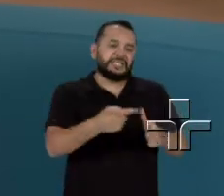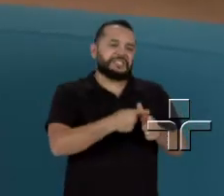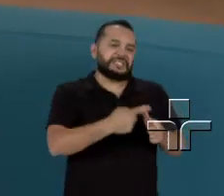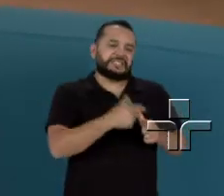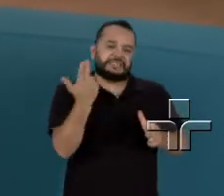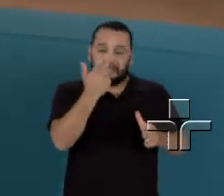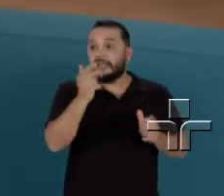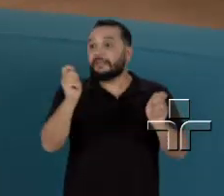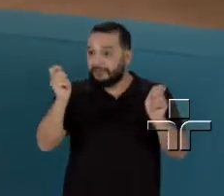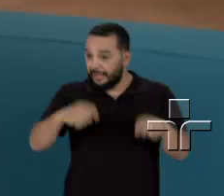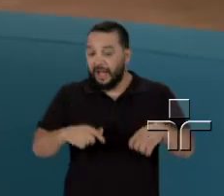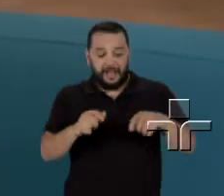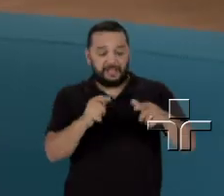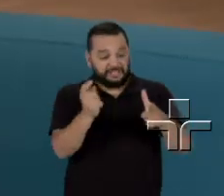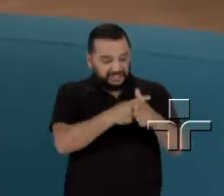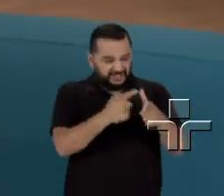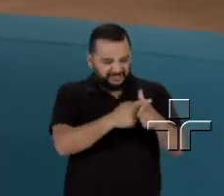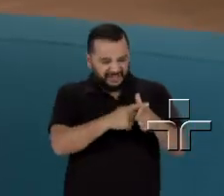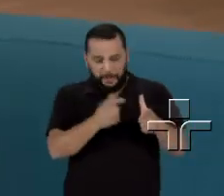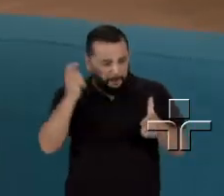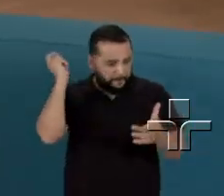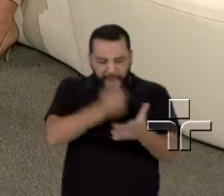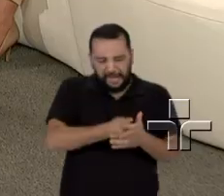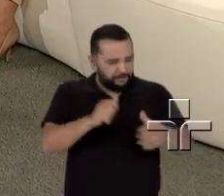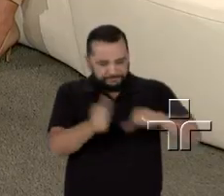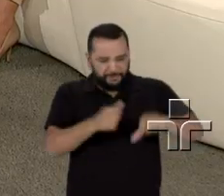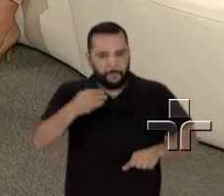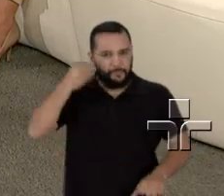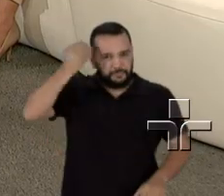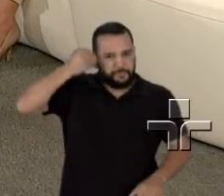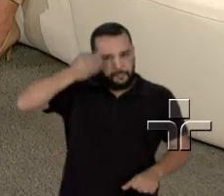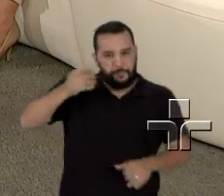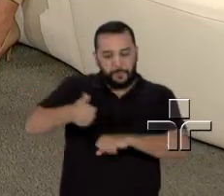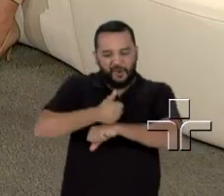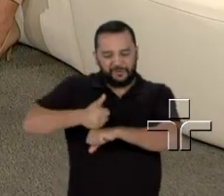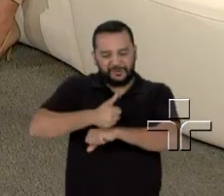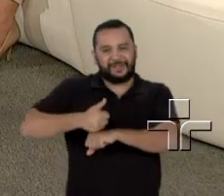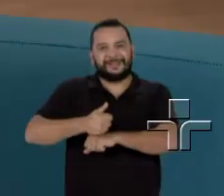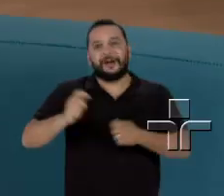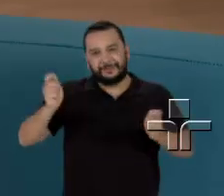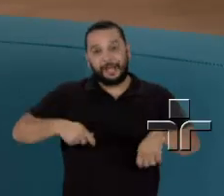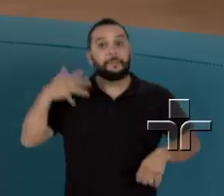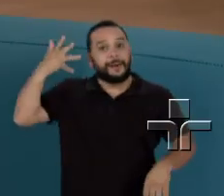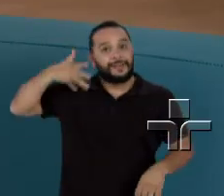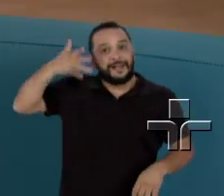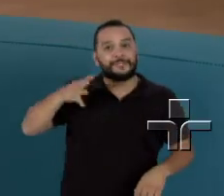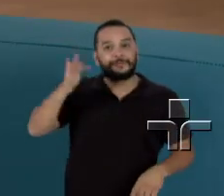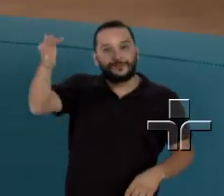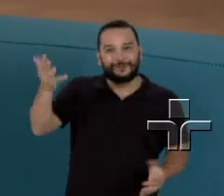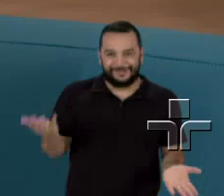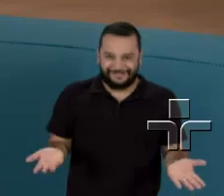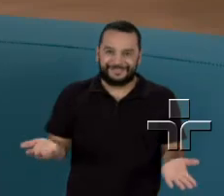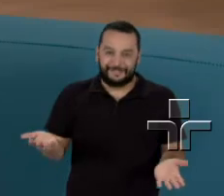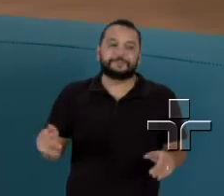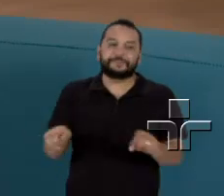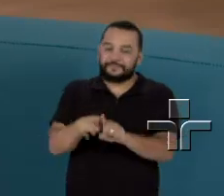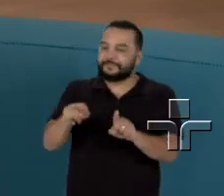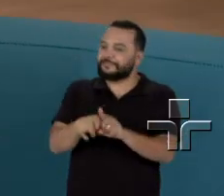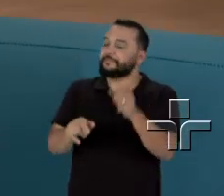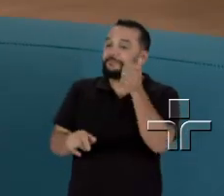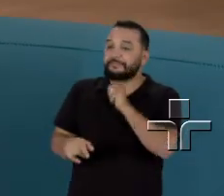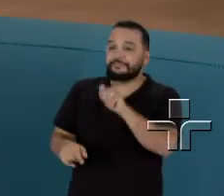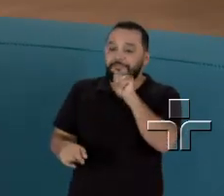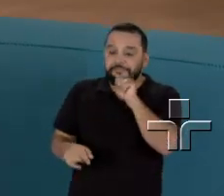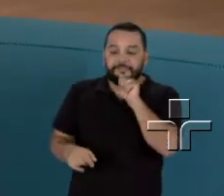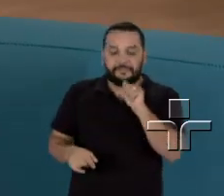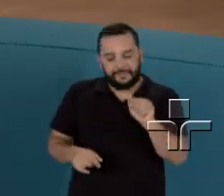não pode se tornar até um especialista jorge eo legal que a gente viu na reportagem também é as mães sendo exemplos para os